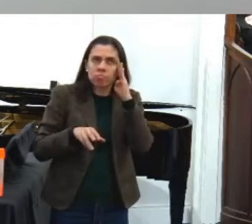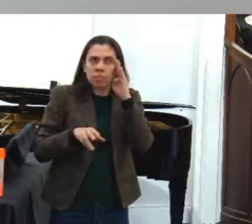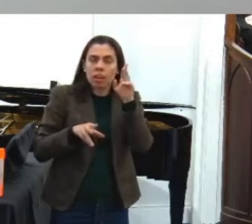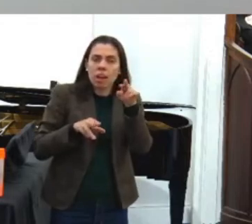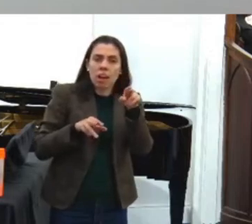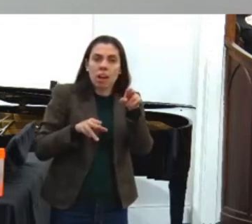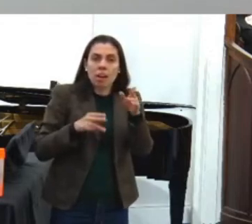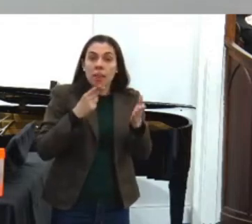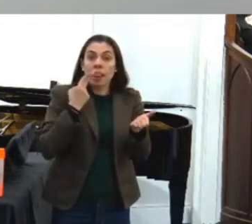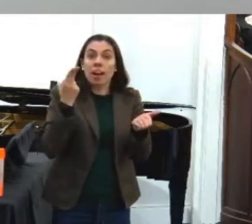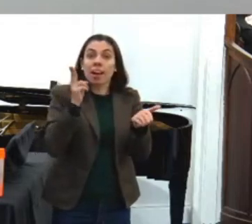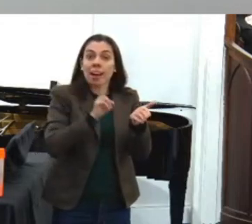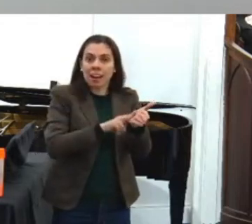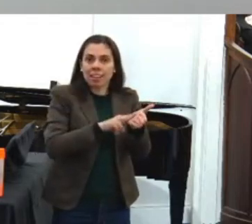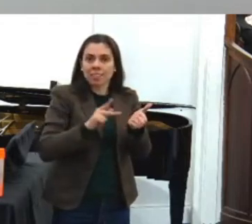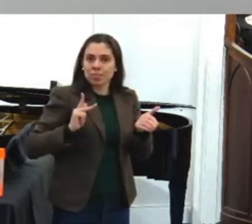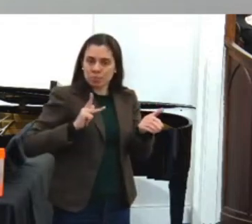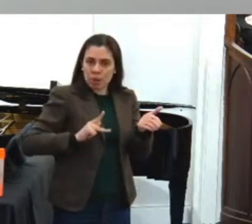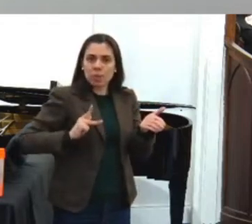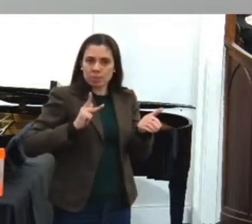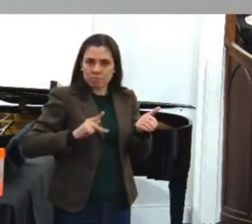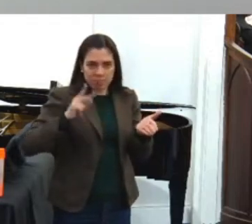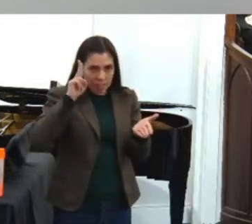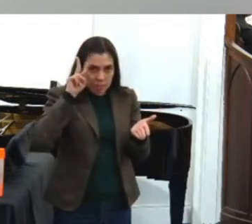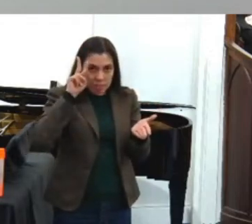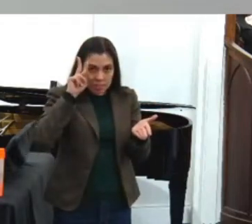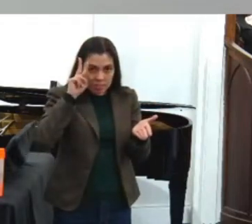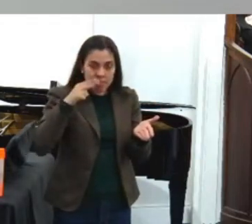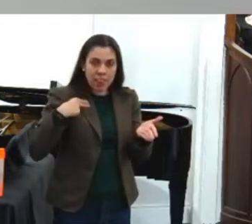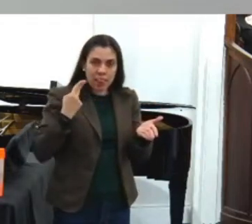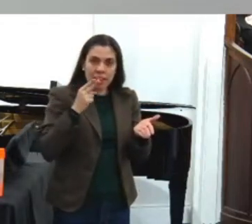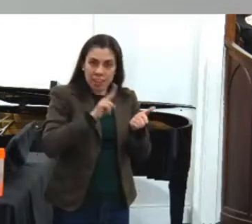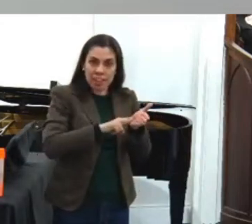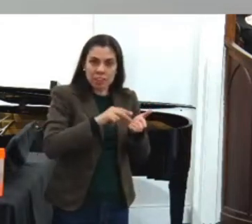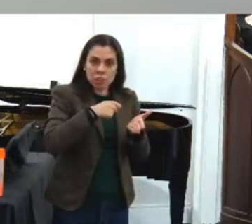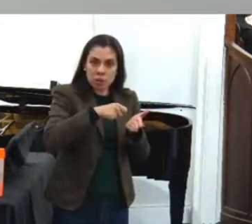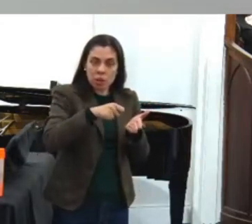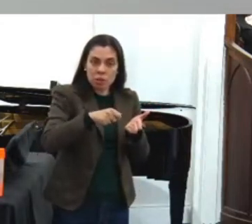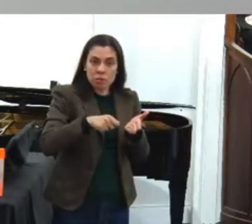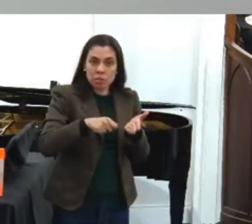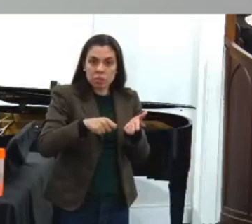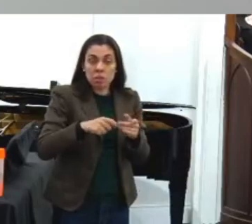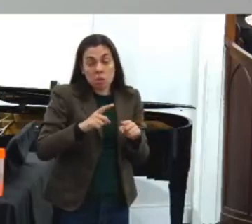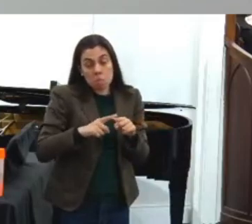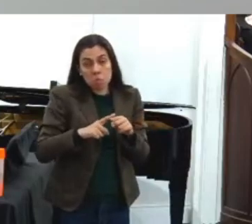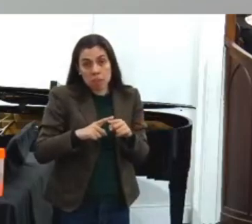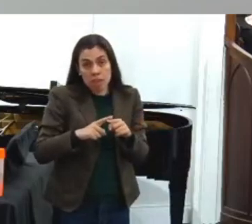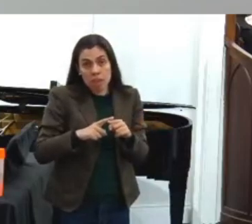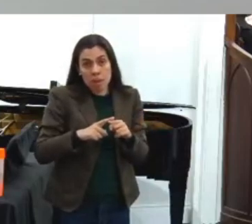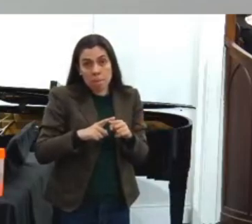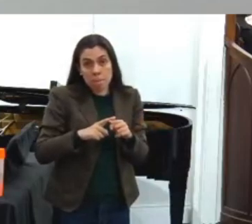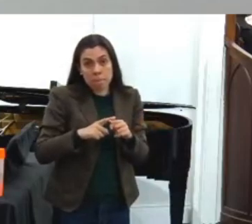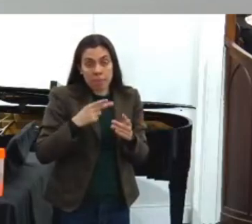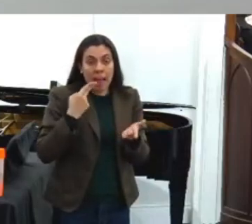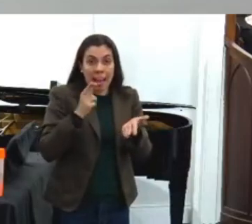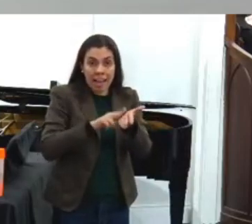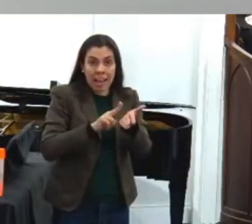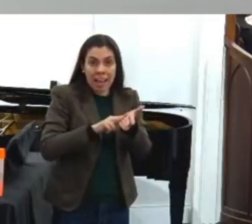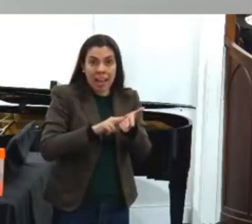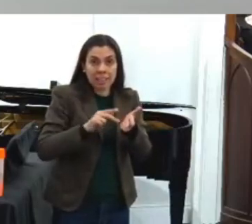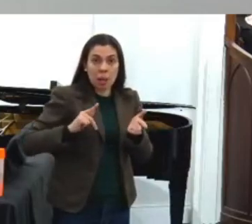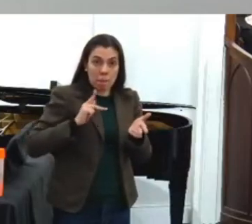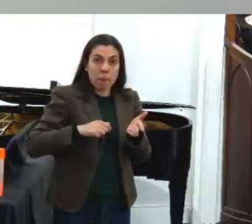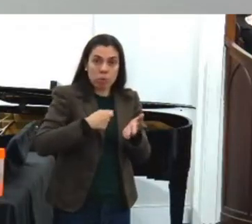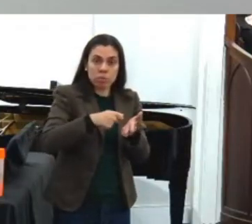cartas paulinas, por exemplo, que são escritas para tratar um problema na vida da igreja, problemas pontuais, problemas